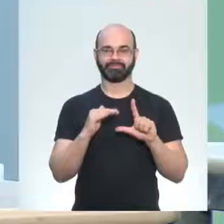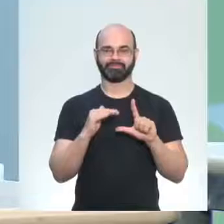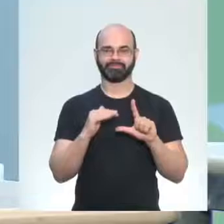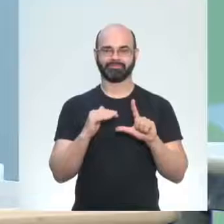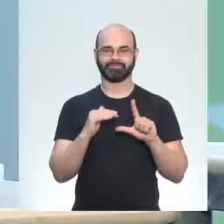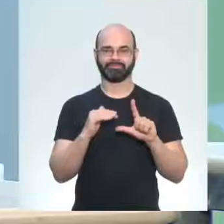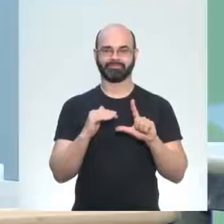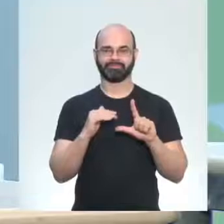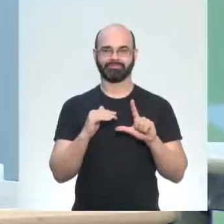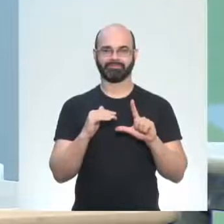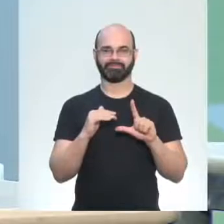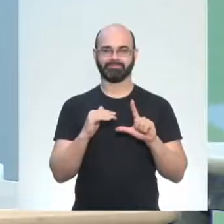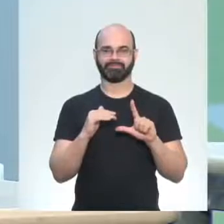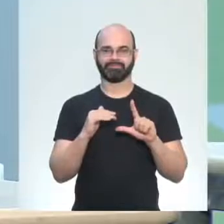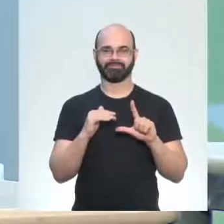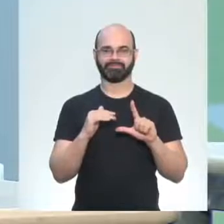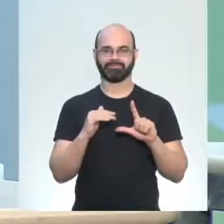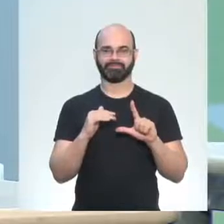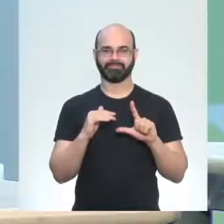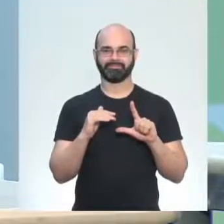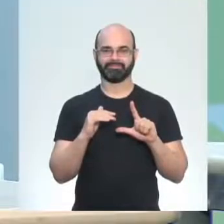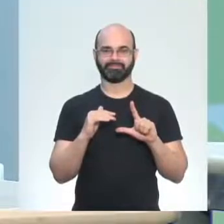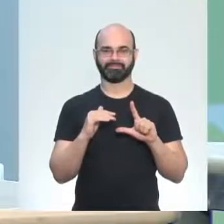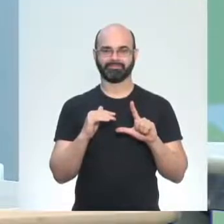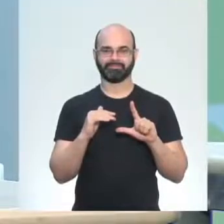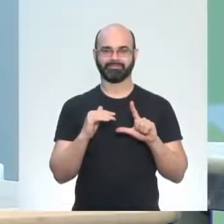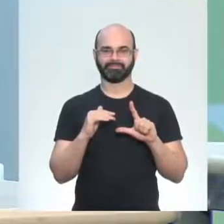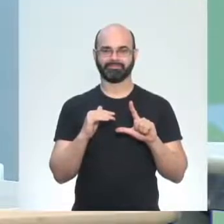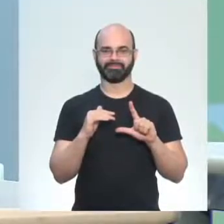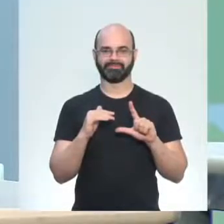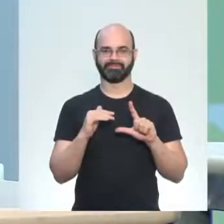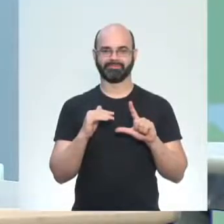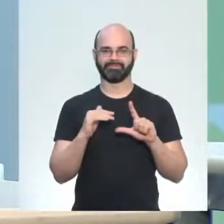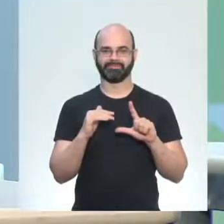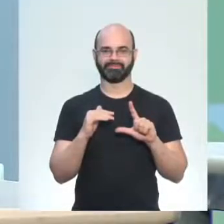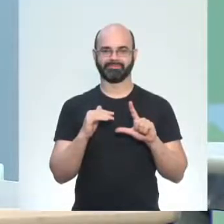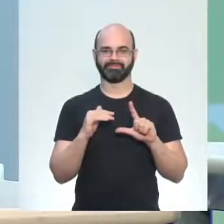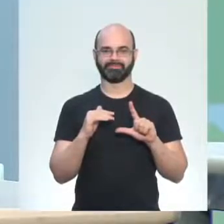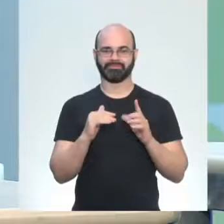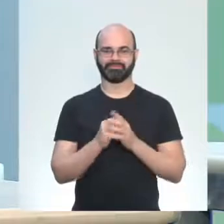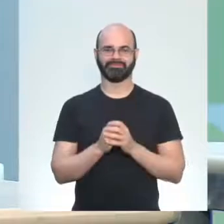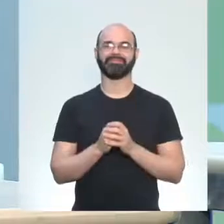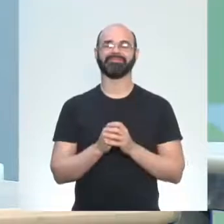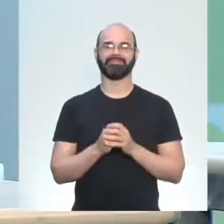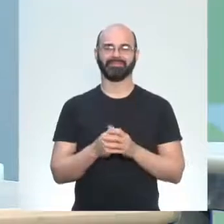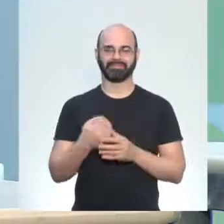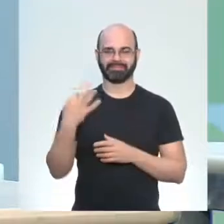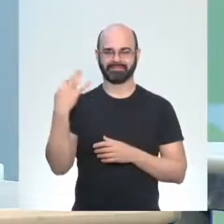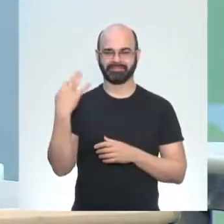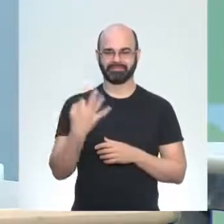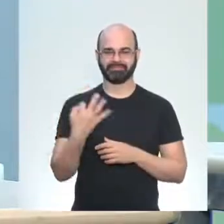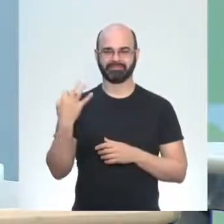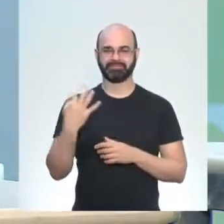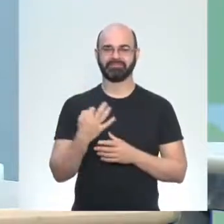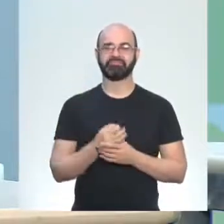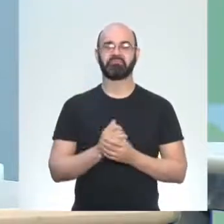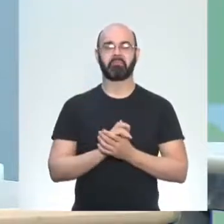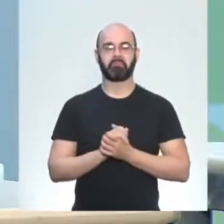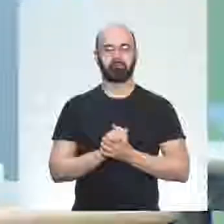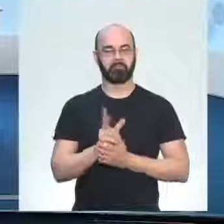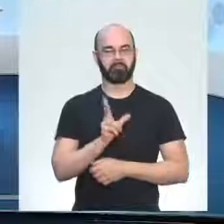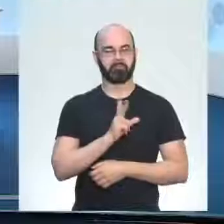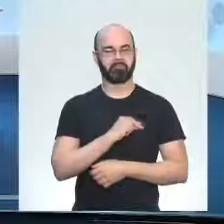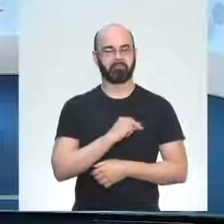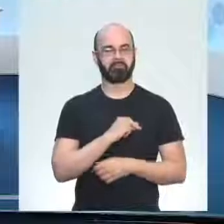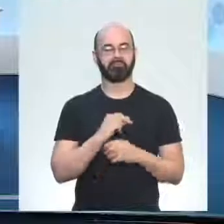Meu, você Ai, coloca, meu Deus. você Ai, meu coloca- Deus. Ai, meu Deus. Vai voltar, vai voltar, vai voltar, vai voltar. Aê, olha aí, ó. Oh.